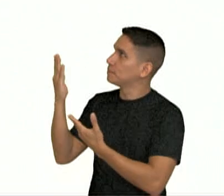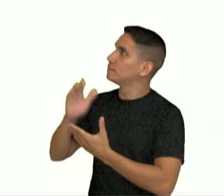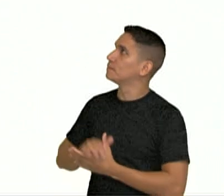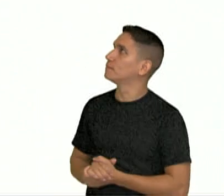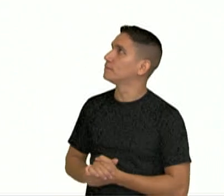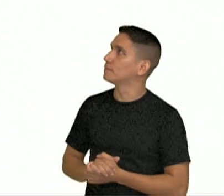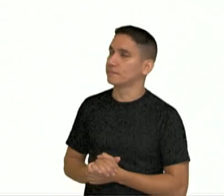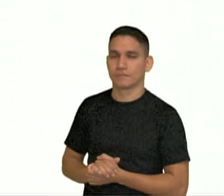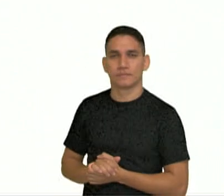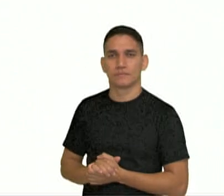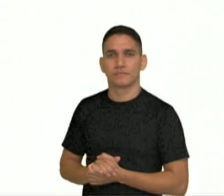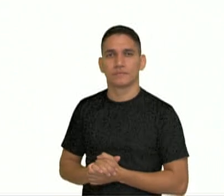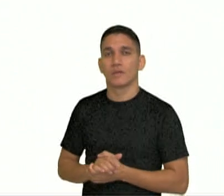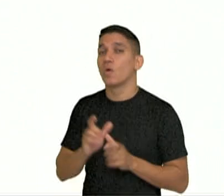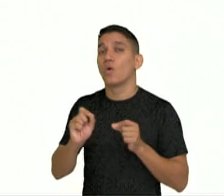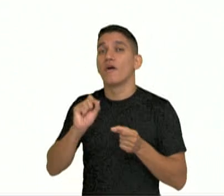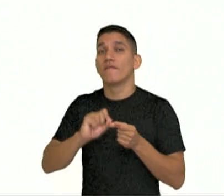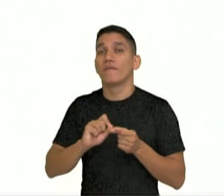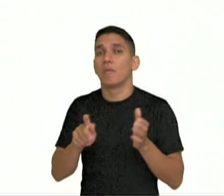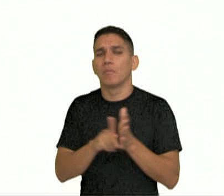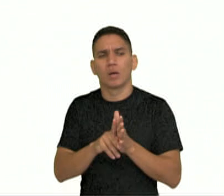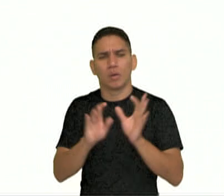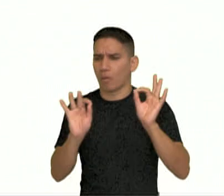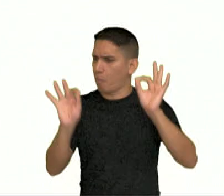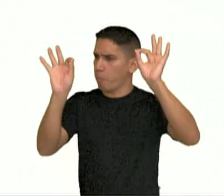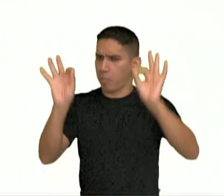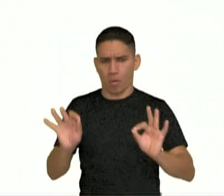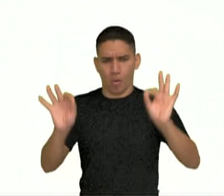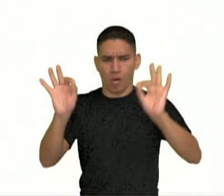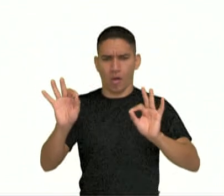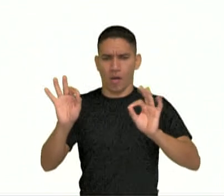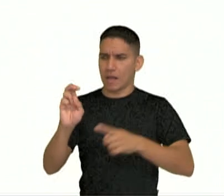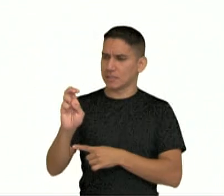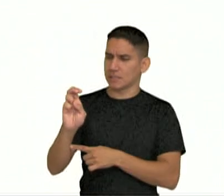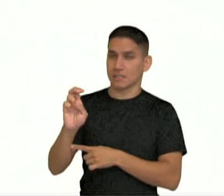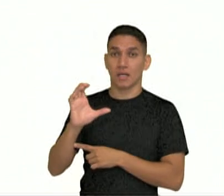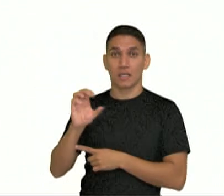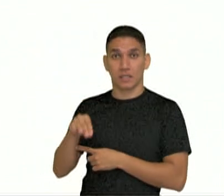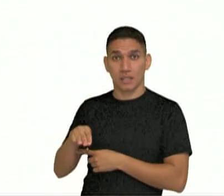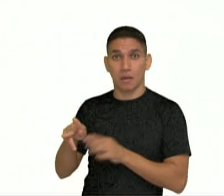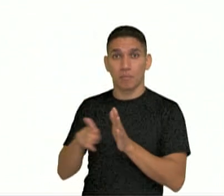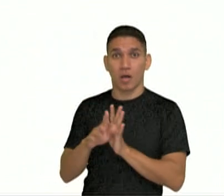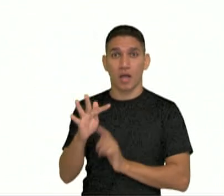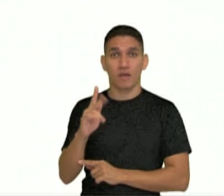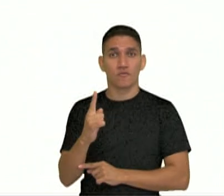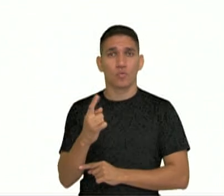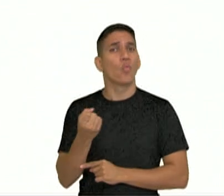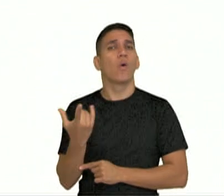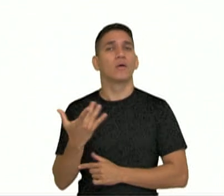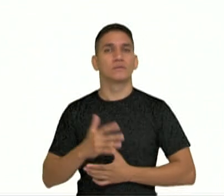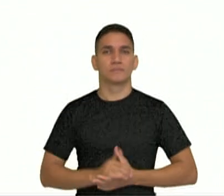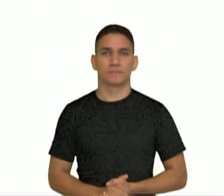Bzinho, Czinho, a proporção de indivíduos com 5 centímetros em F1 é de quanto?